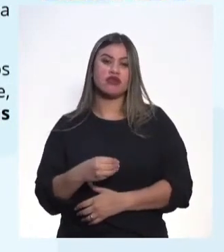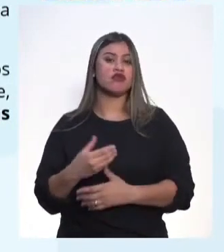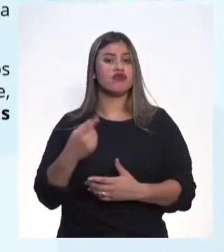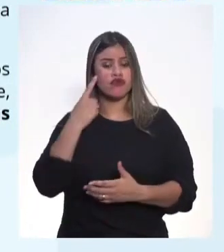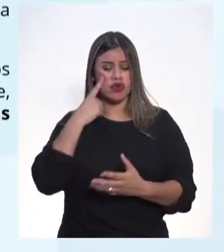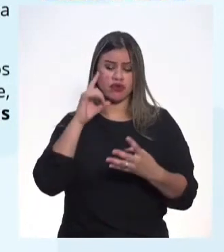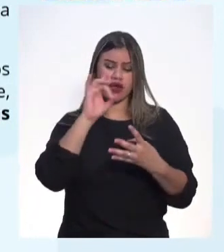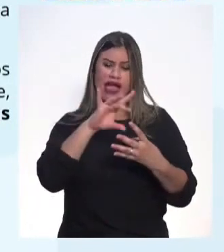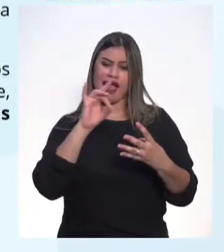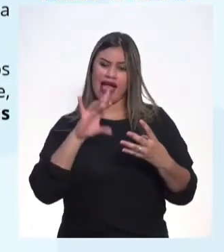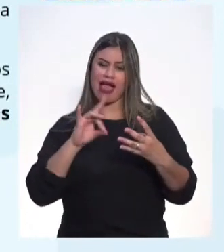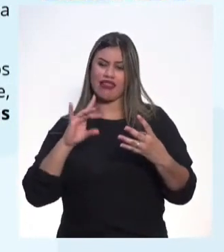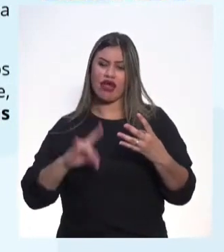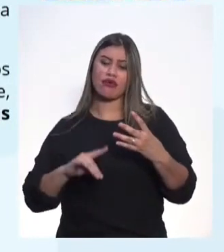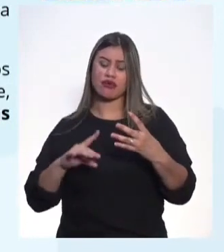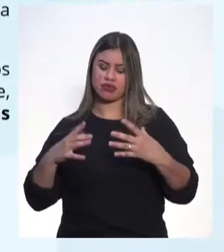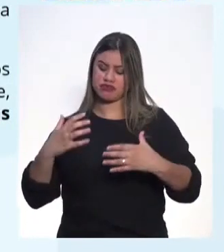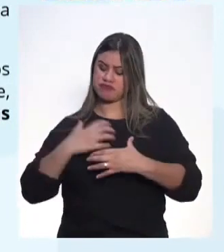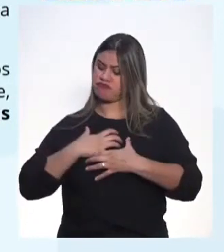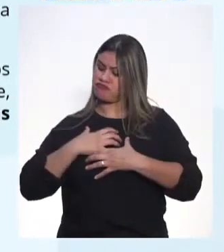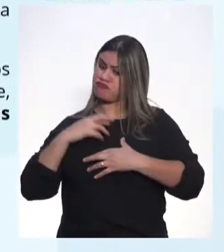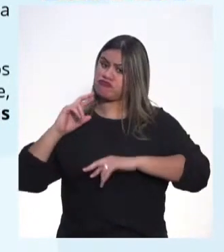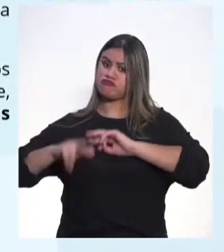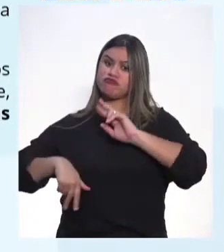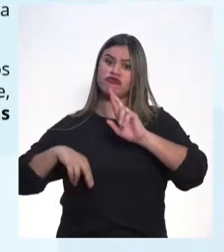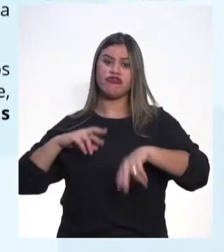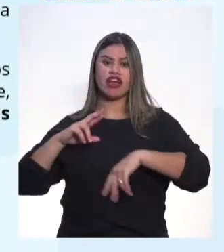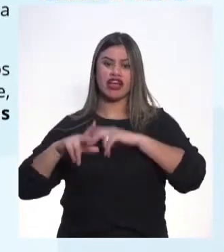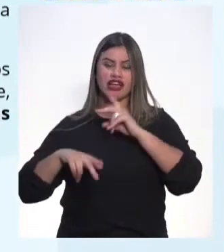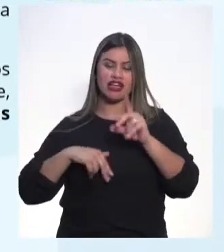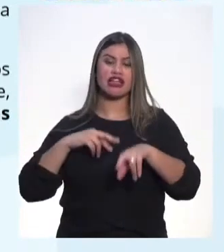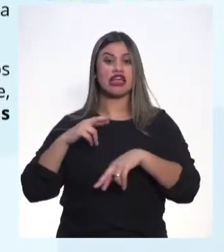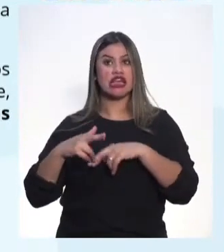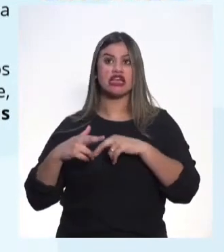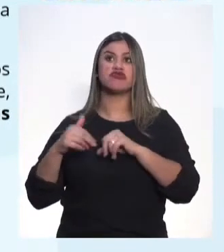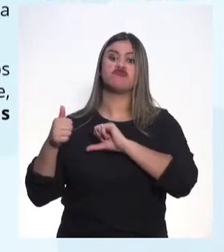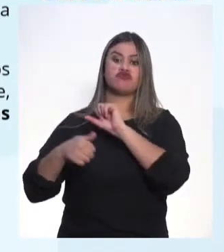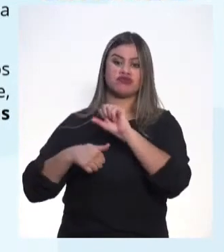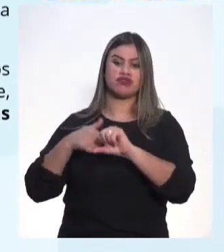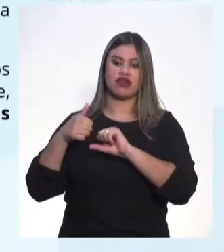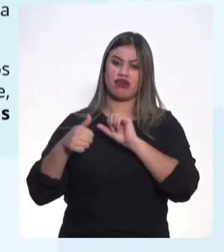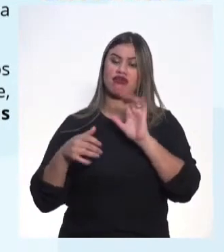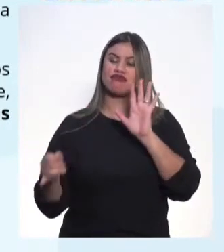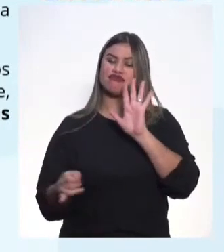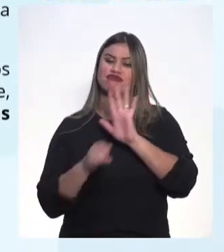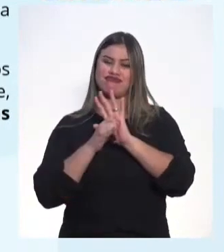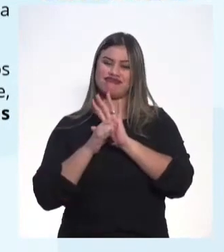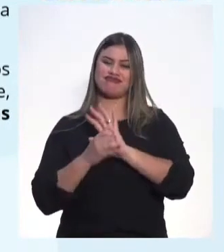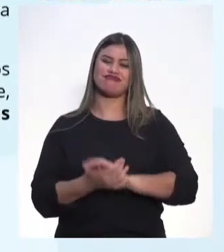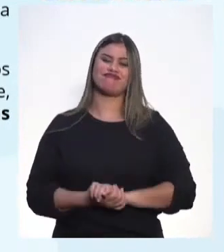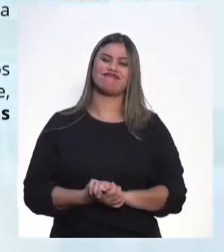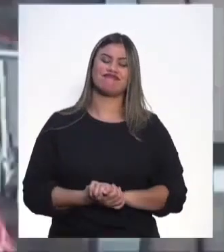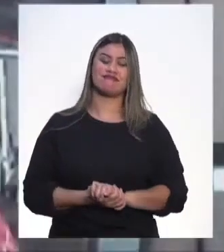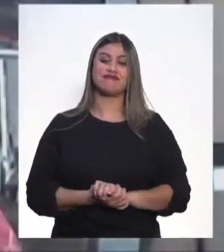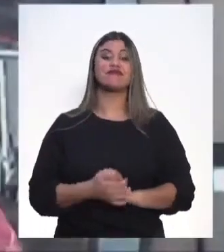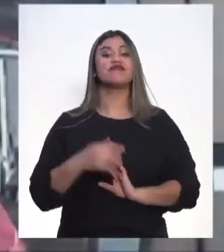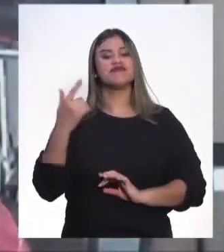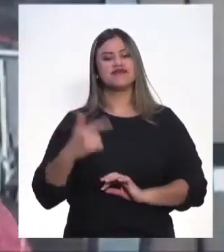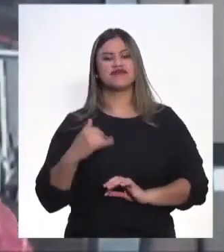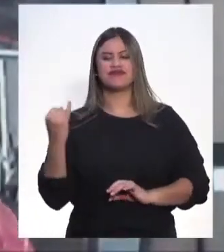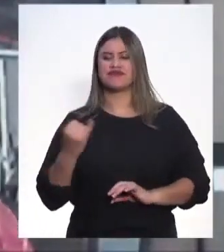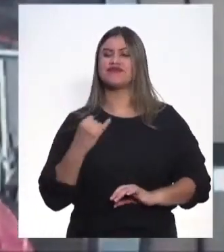modificam e influenciam novos elementos da nossa identidade hoje. Isso é muito importante,